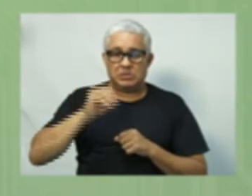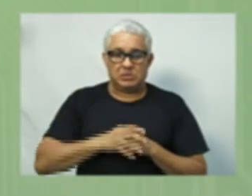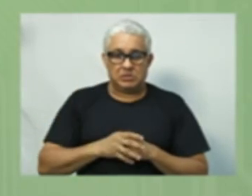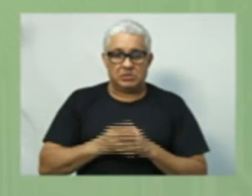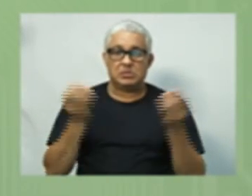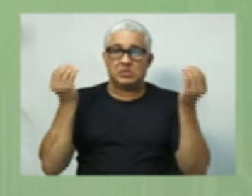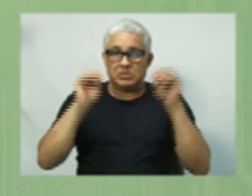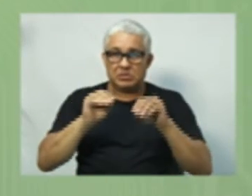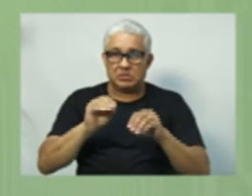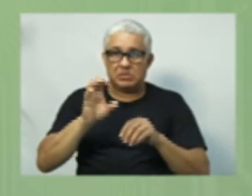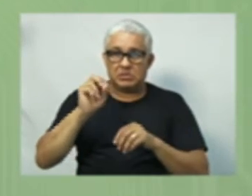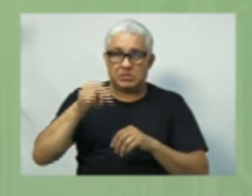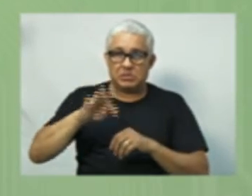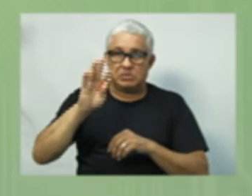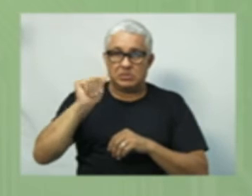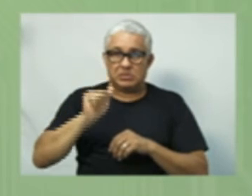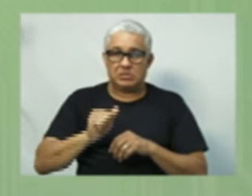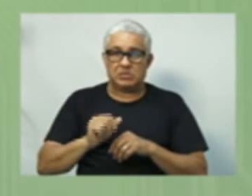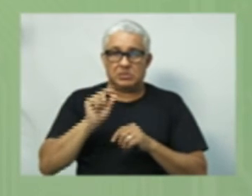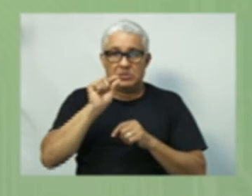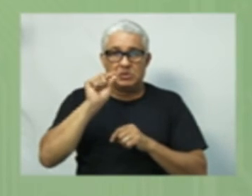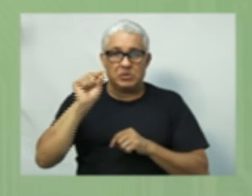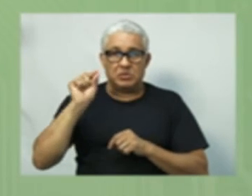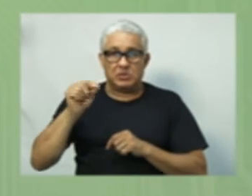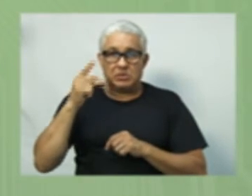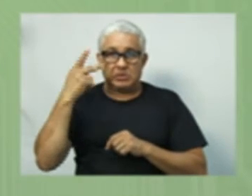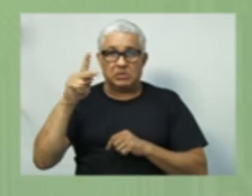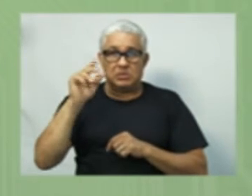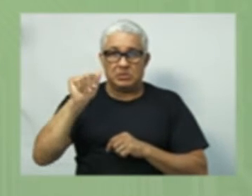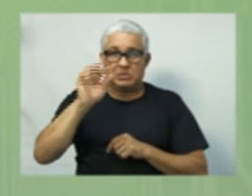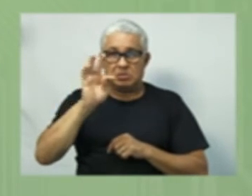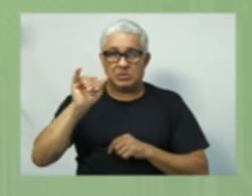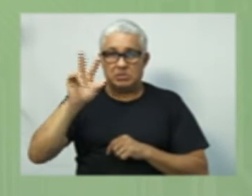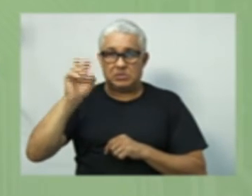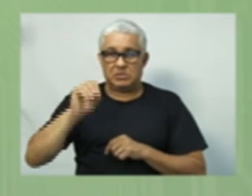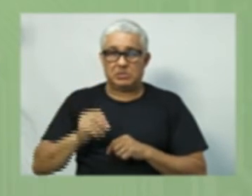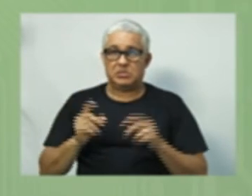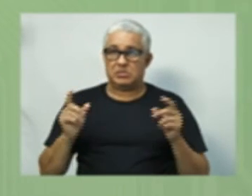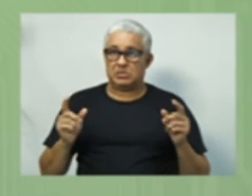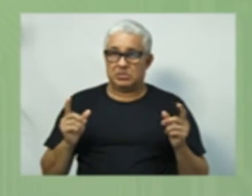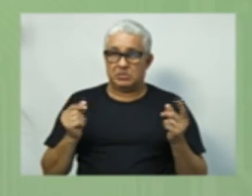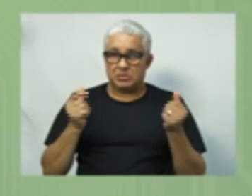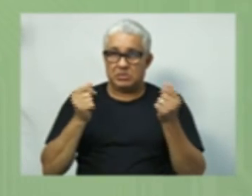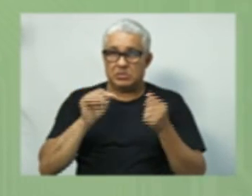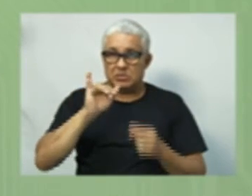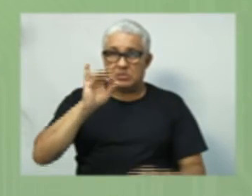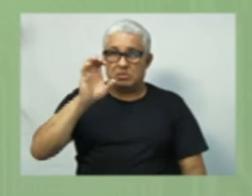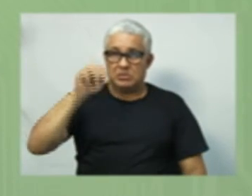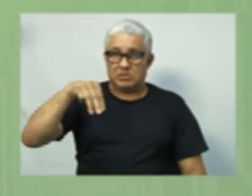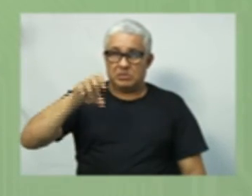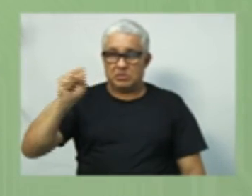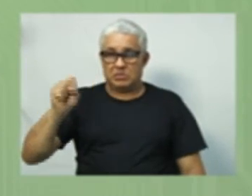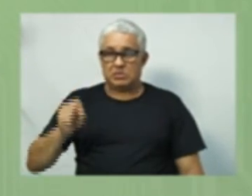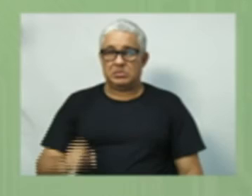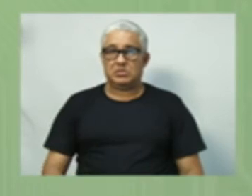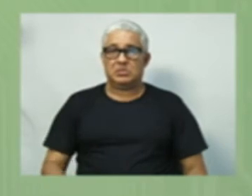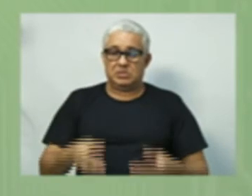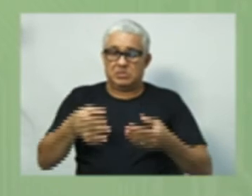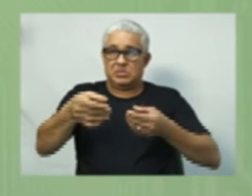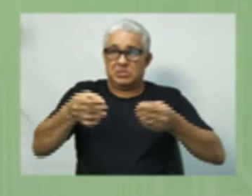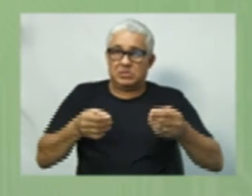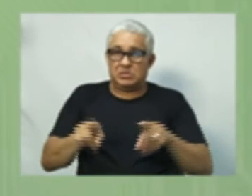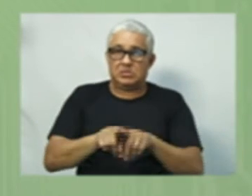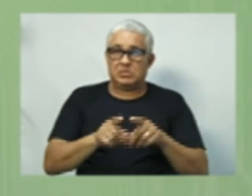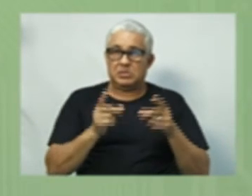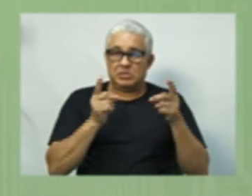pontinhos, pontinhos do seu ativo, os valores do ICMS destacados na nota fiscal de compras